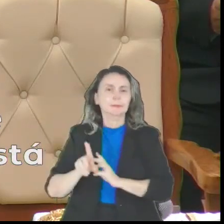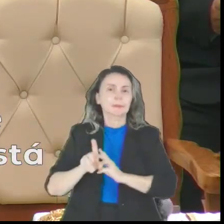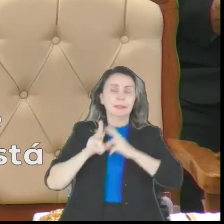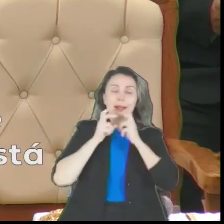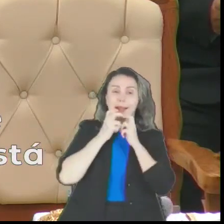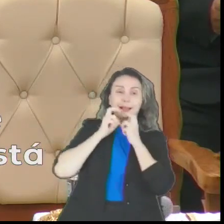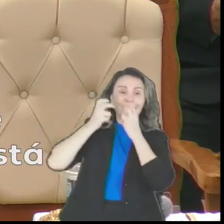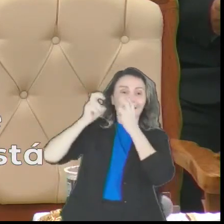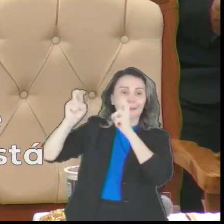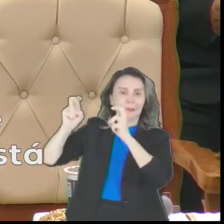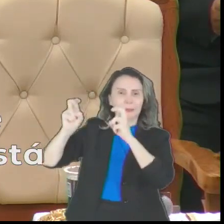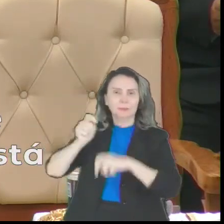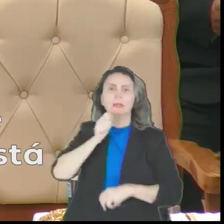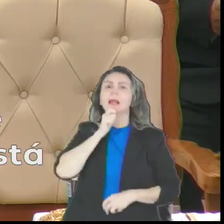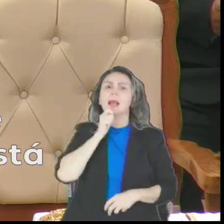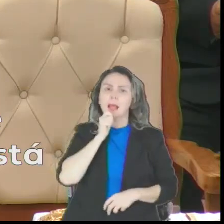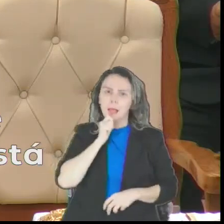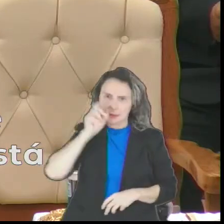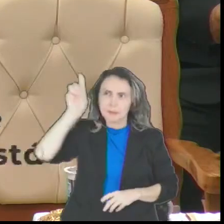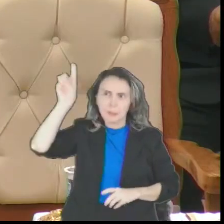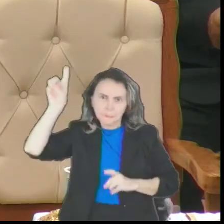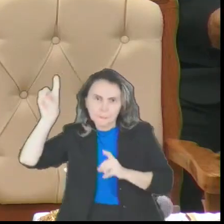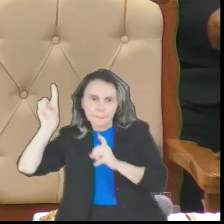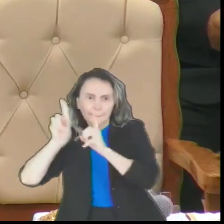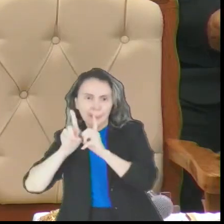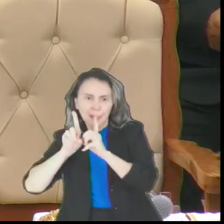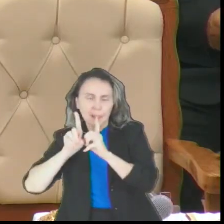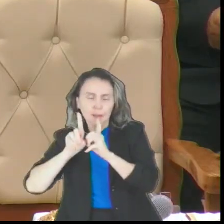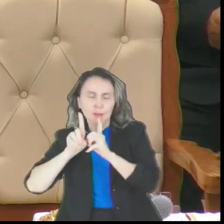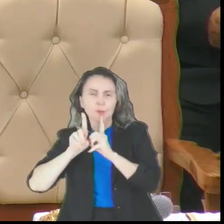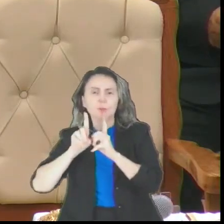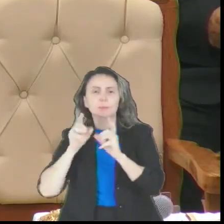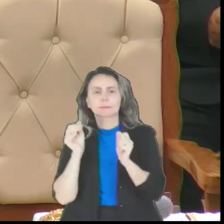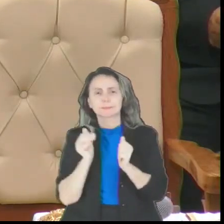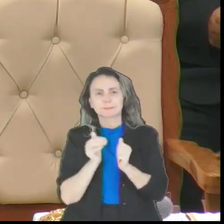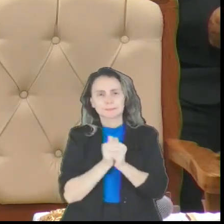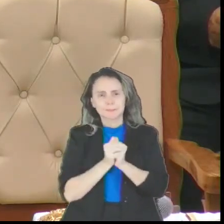enquanto está perto. Quem diz amém por isso? Amém.